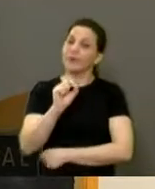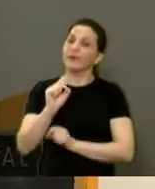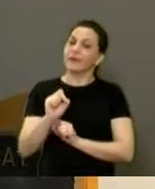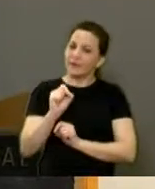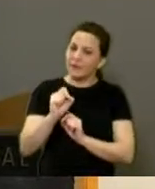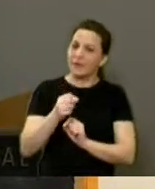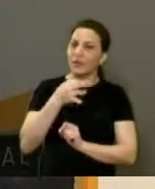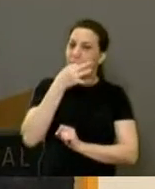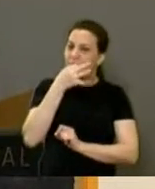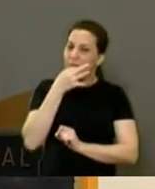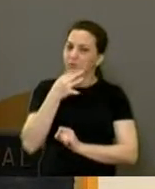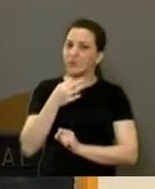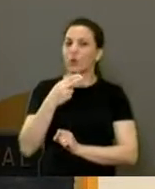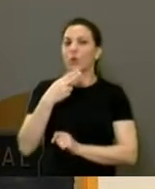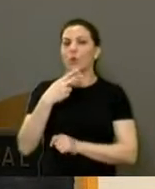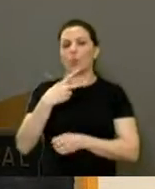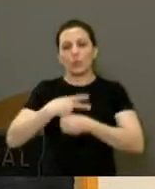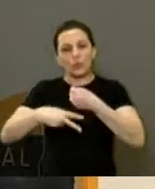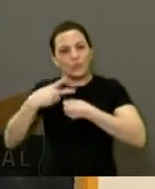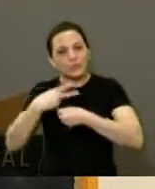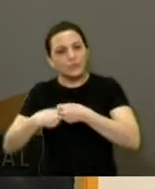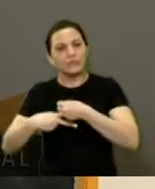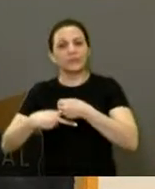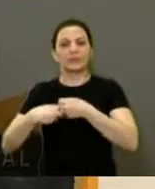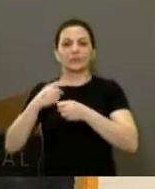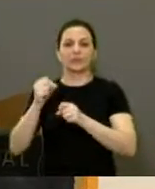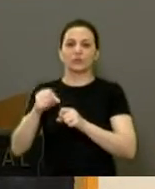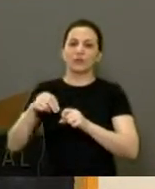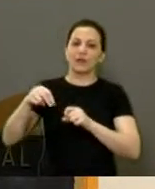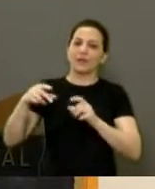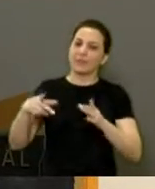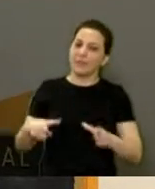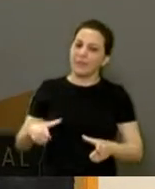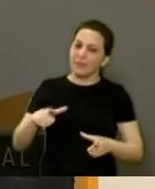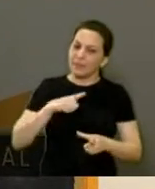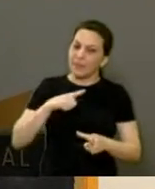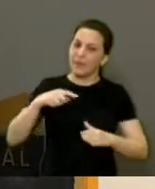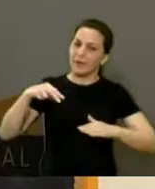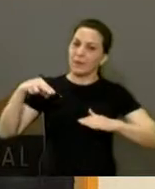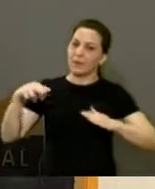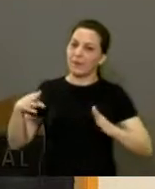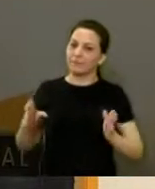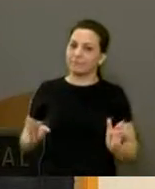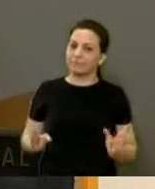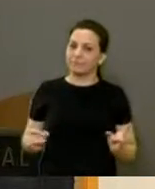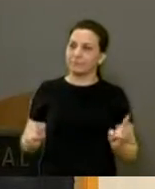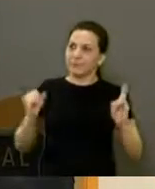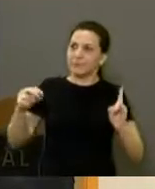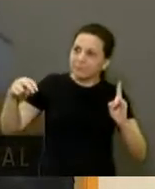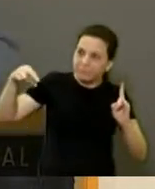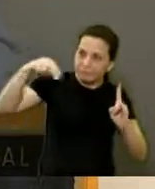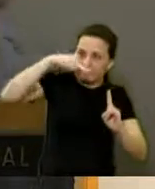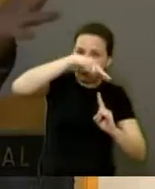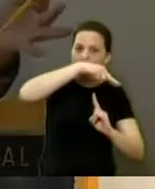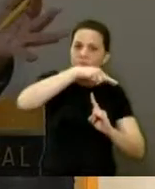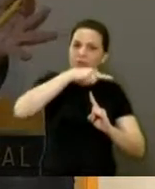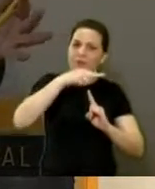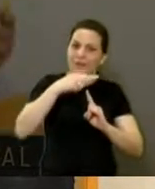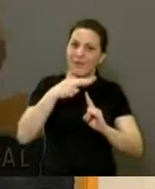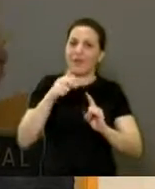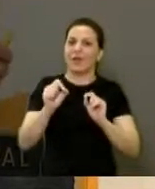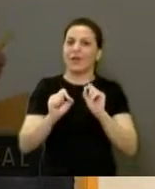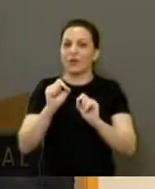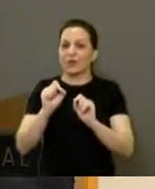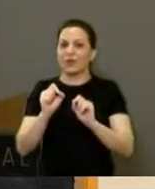que nós fizemos há 2 anos atrás, fazer uma passarela. Aí também, se eu entrar nesse caminho, eu vou acabar